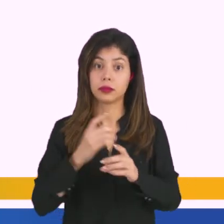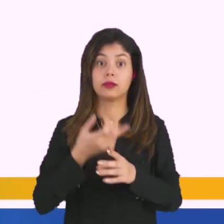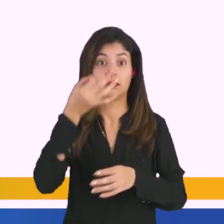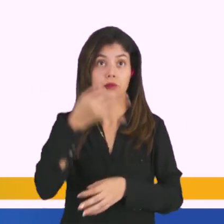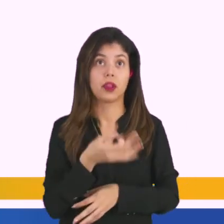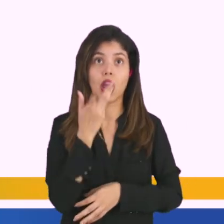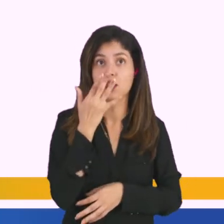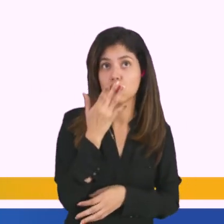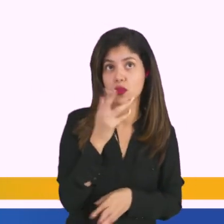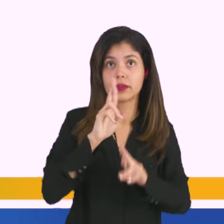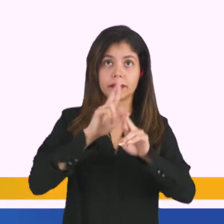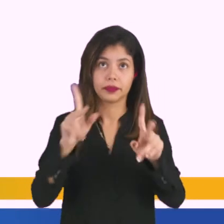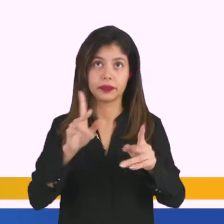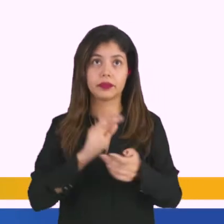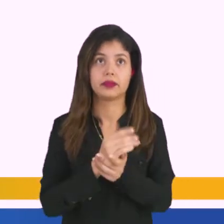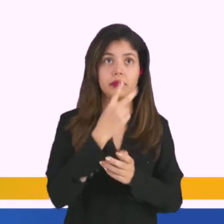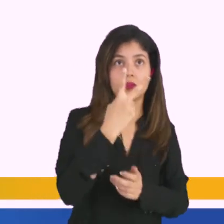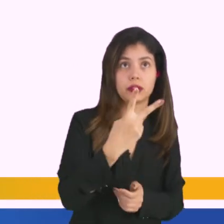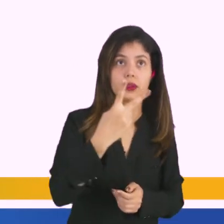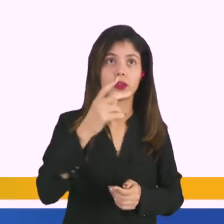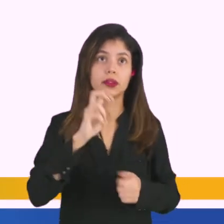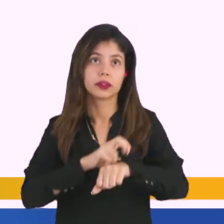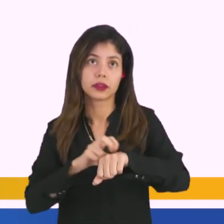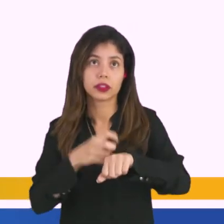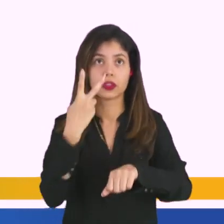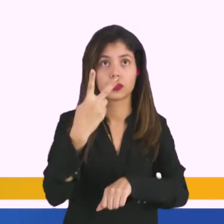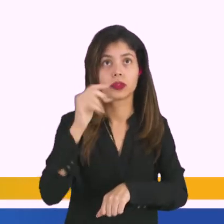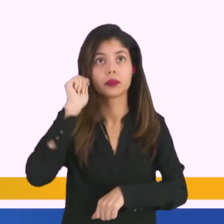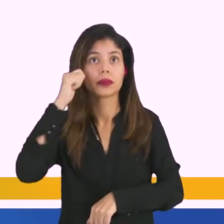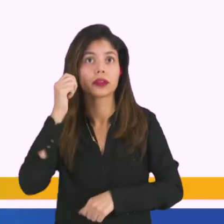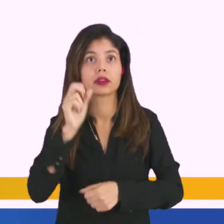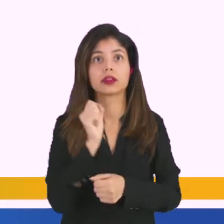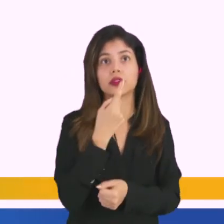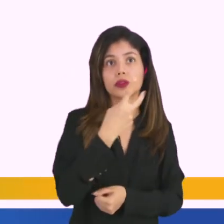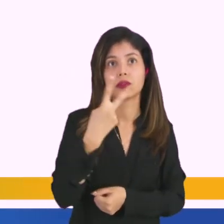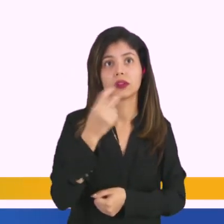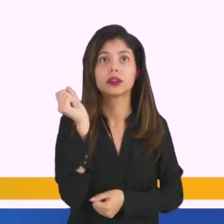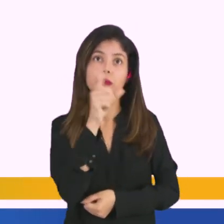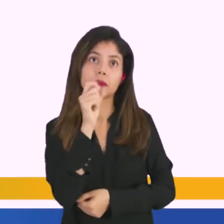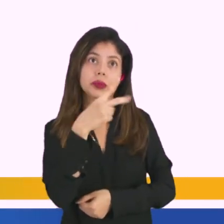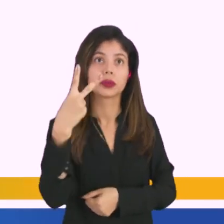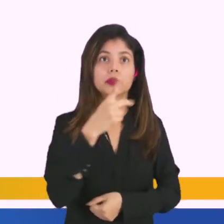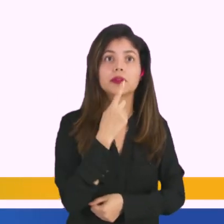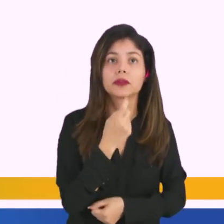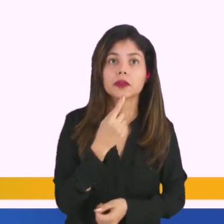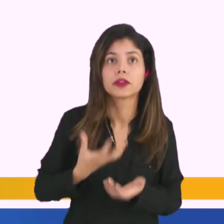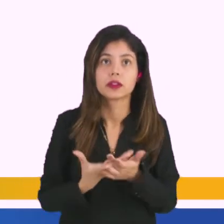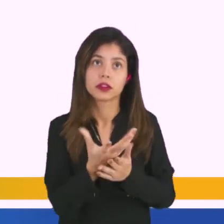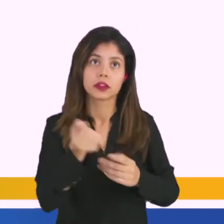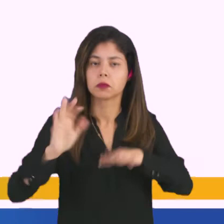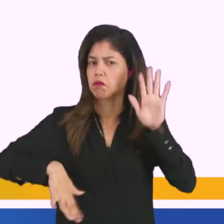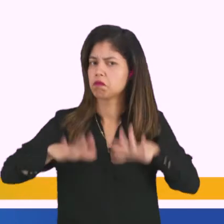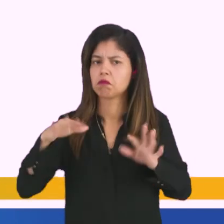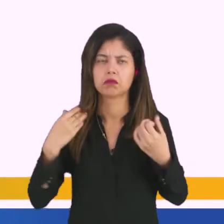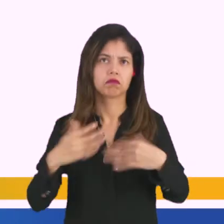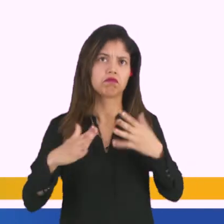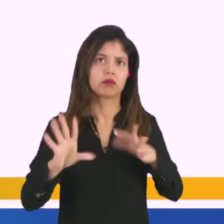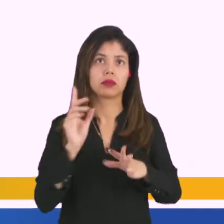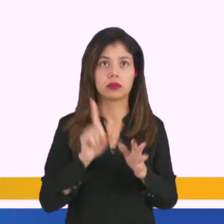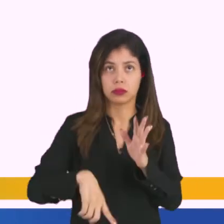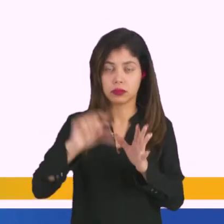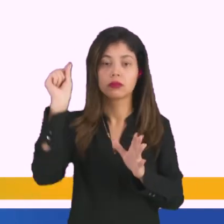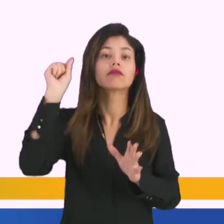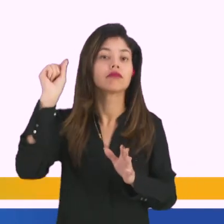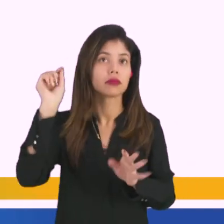suas cores, né? Que são 2 verdes, 2 pretas, 2 azuis e 2 vermelhas. Retira-se aleatoriamente uma bolinha dessa